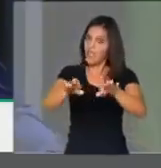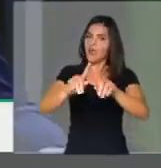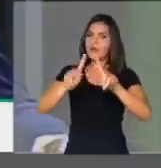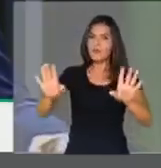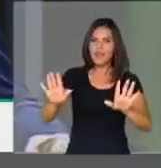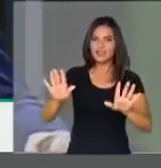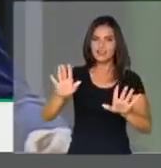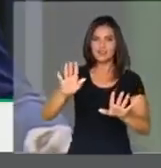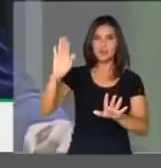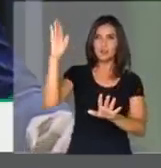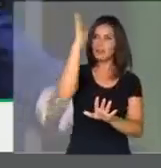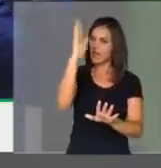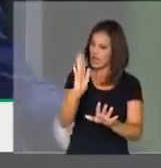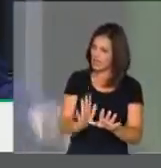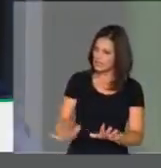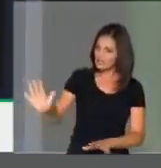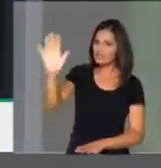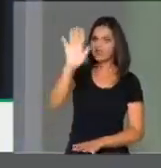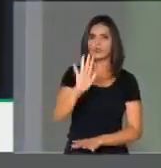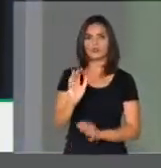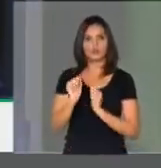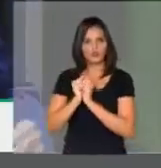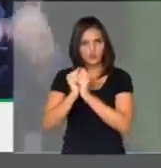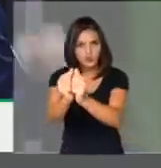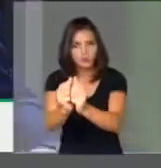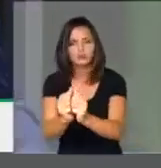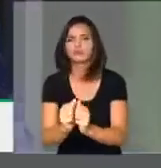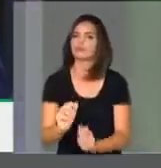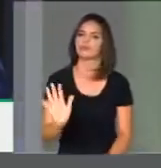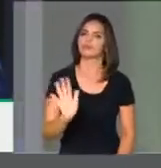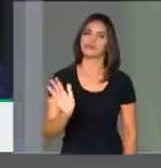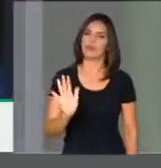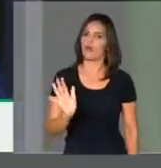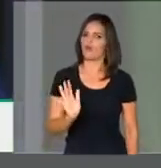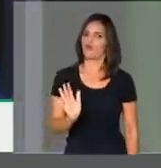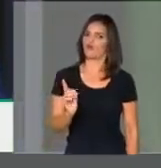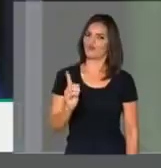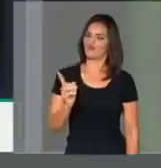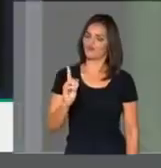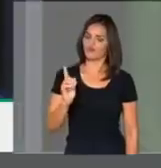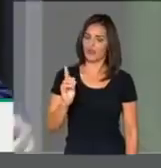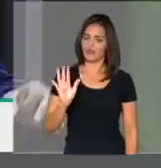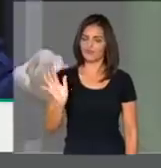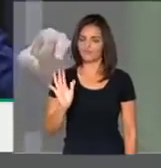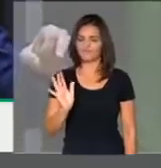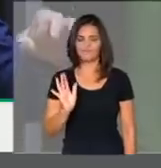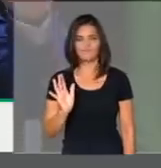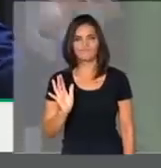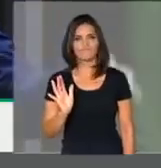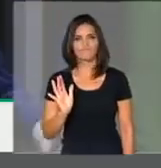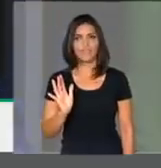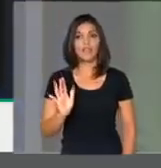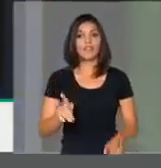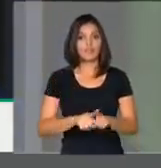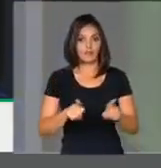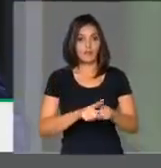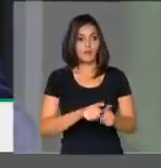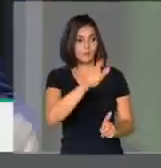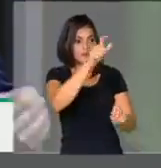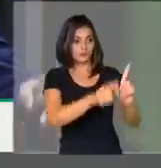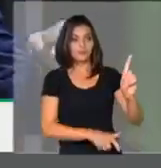nos levem com vocês para essa aventura. E o